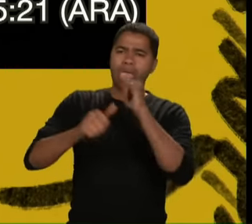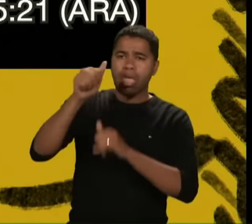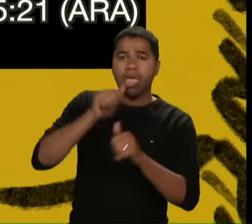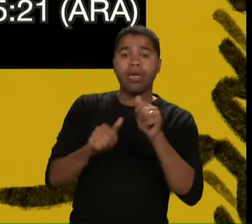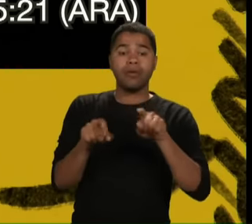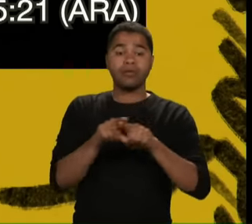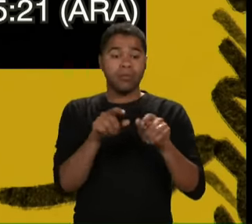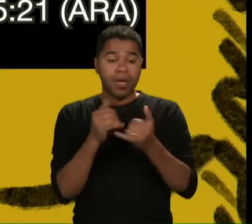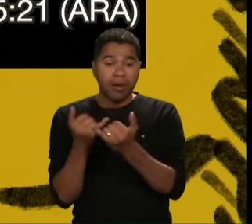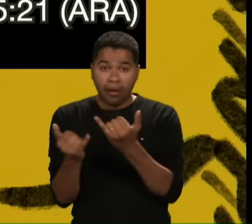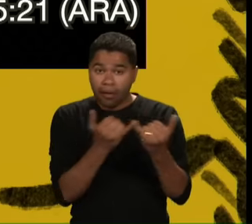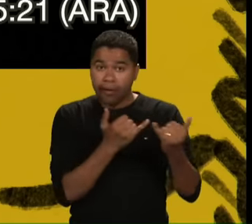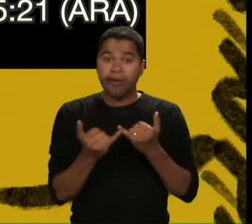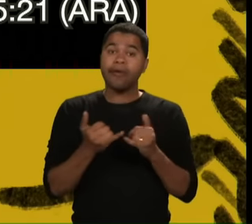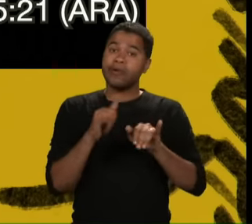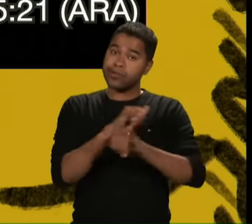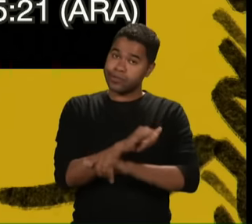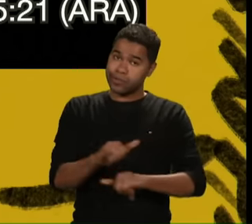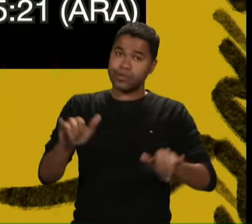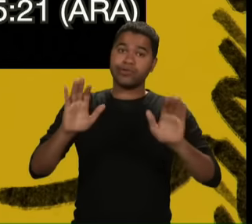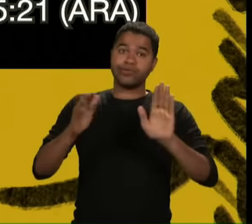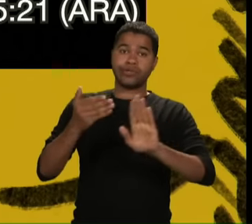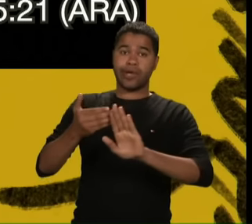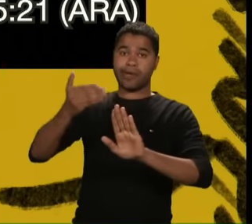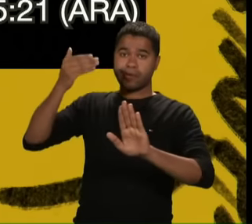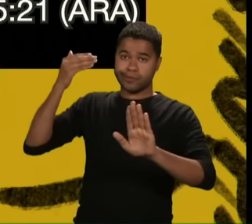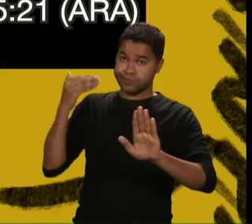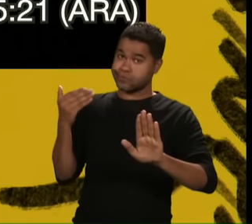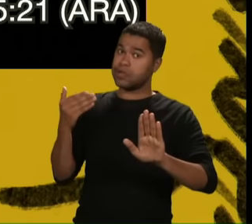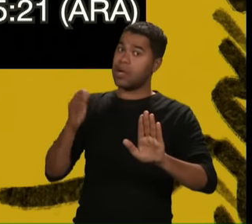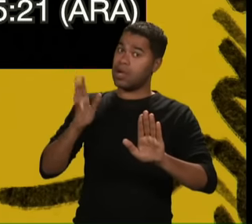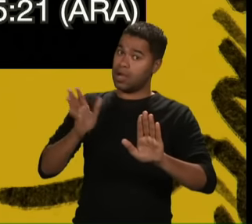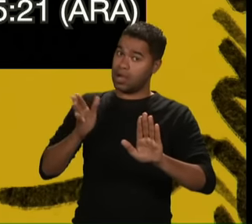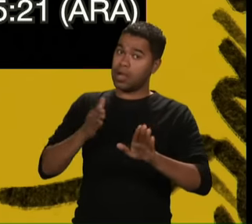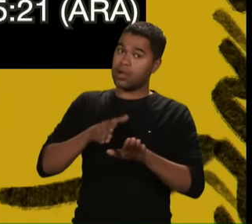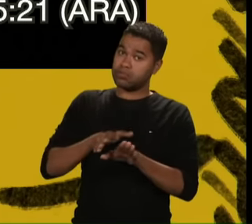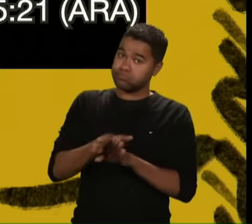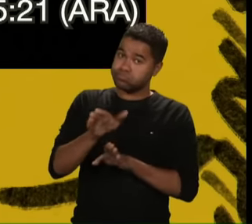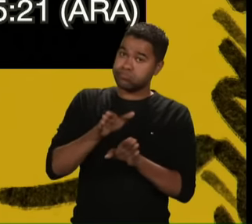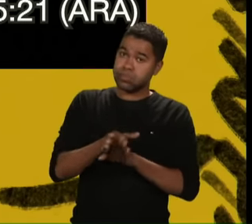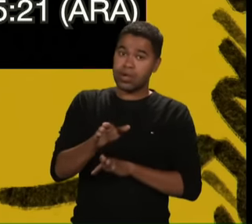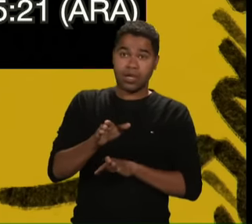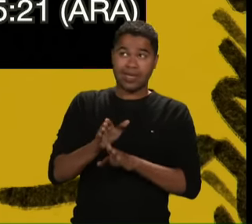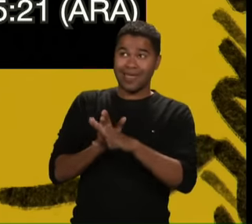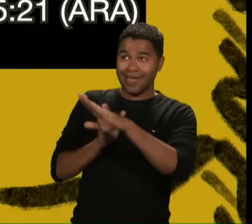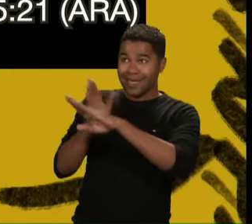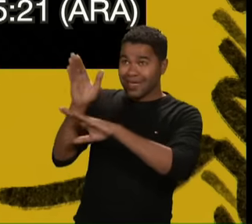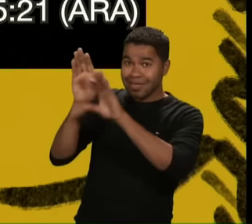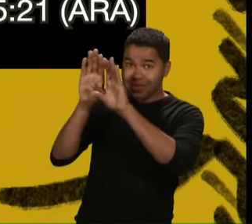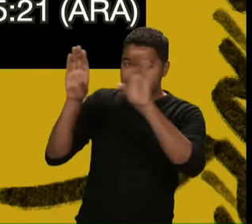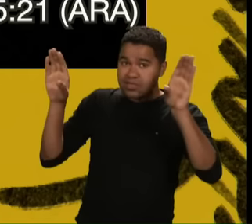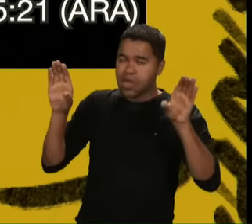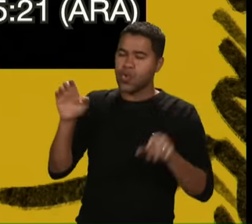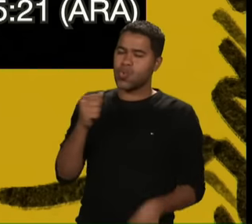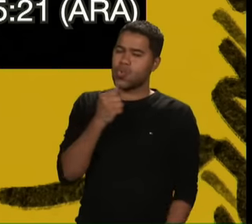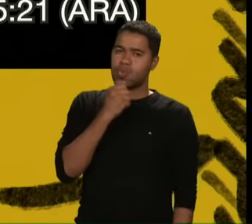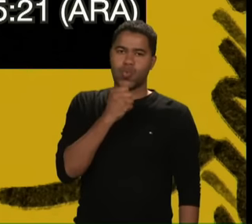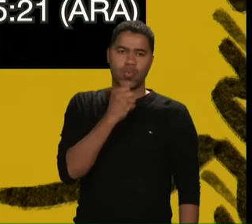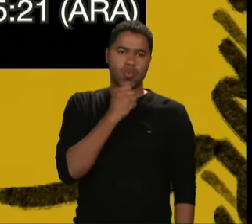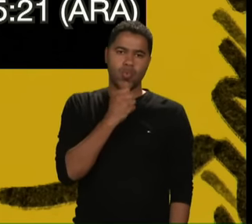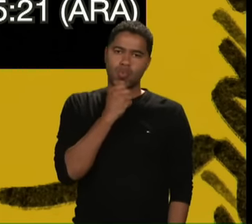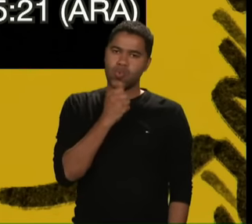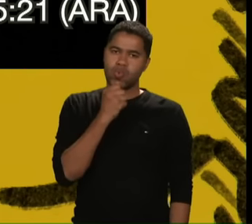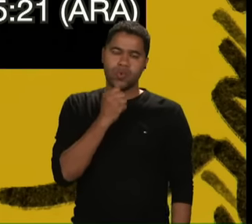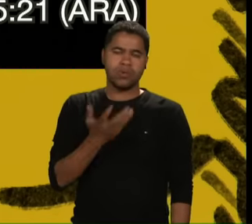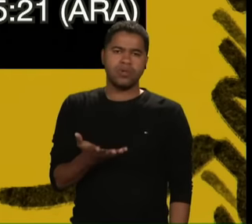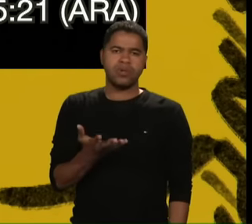a respeito dos quais vos declaro, como já outrora vos preveni, que não herdarão o reino de Deus os que tais coisas praticam.